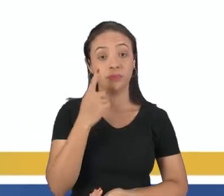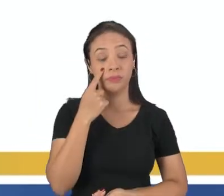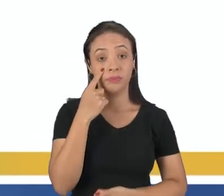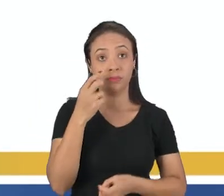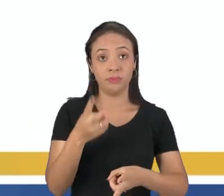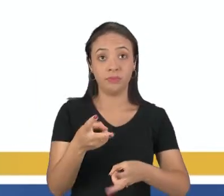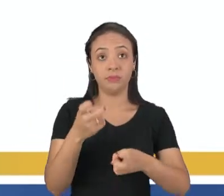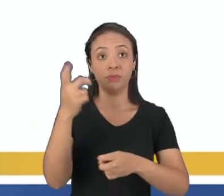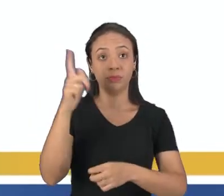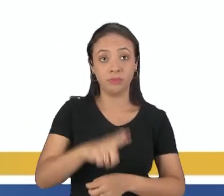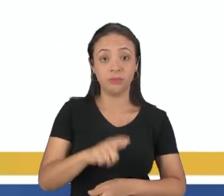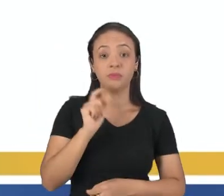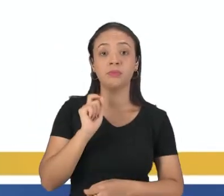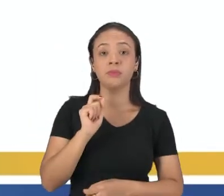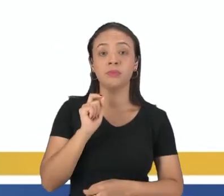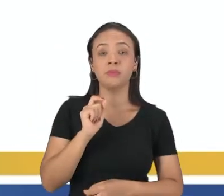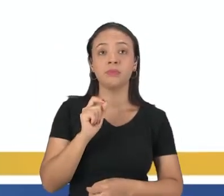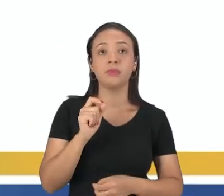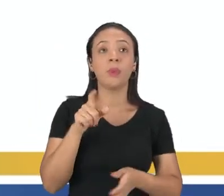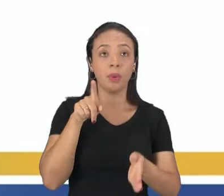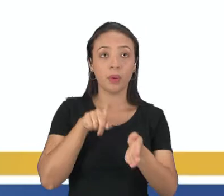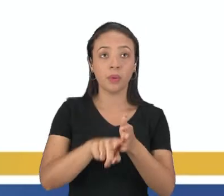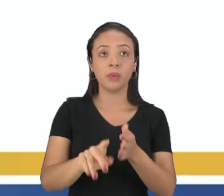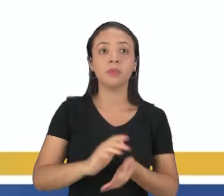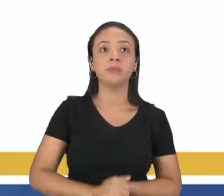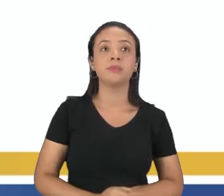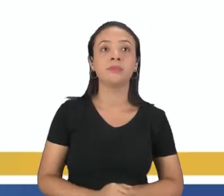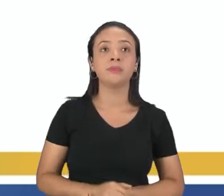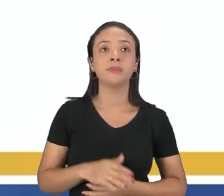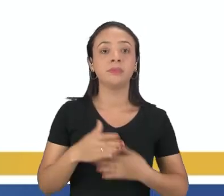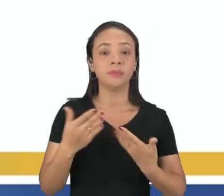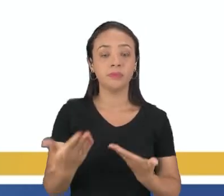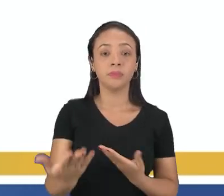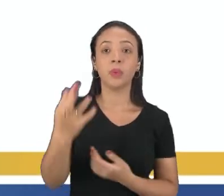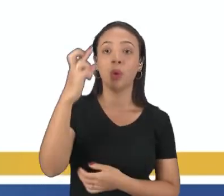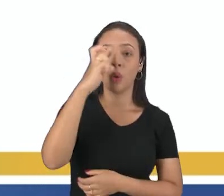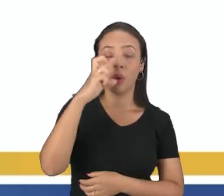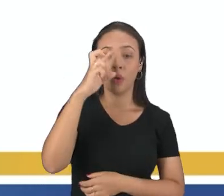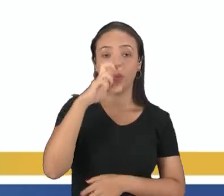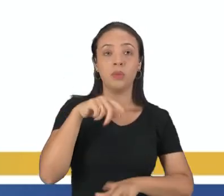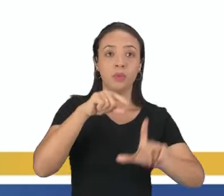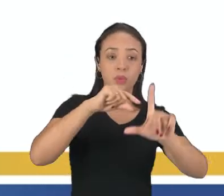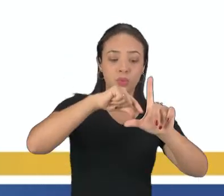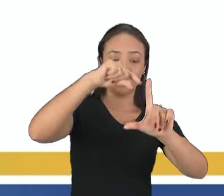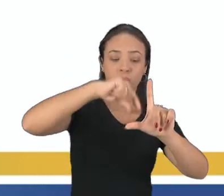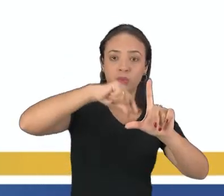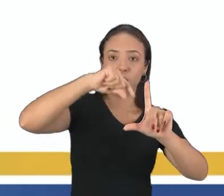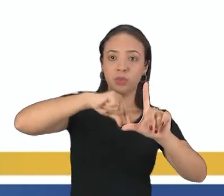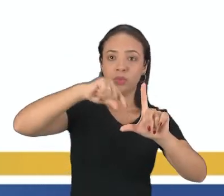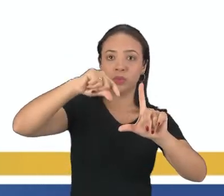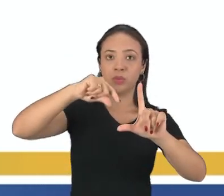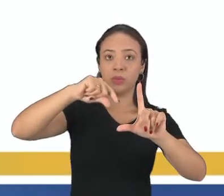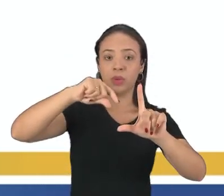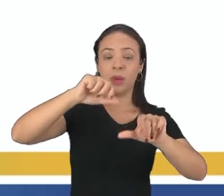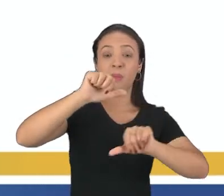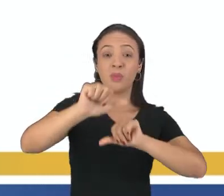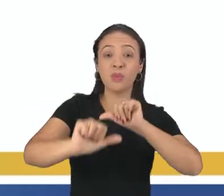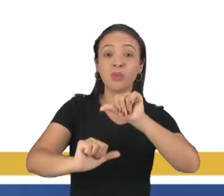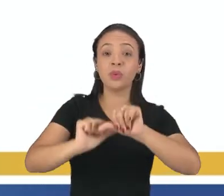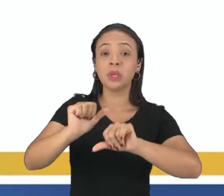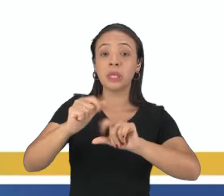Analisando agora mais uma situação. Observe o gráfico que mostra a variação de temperatura